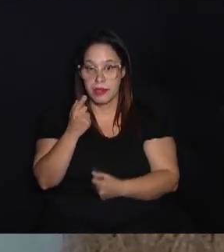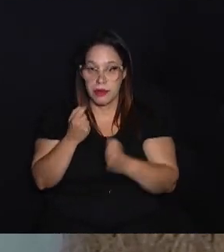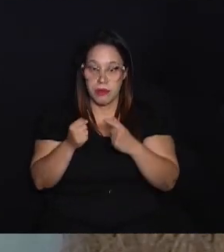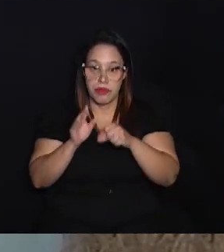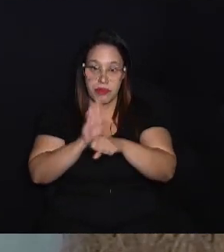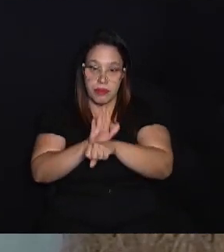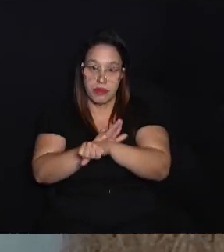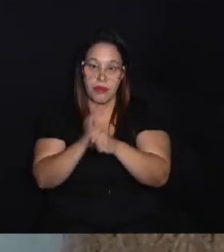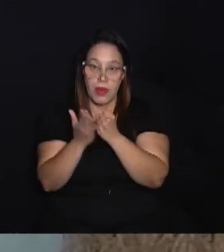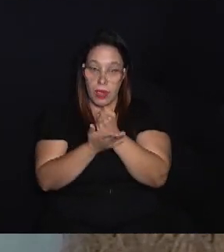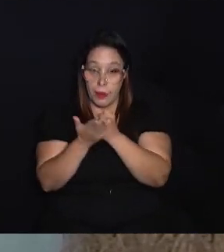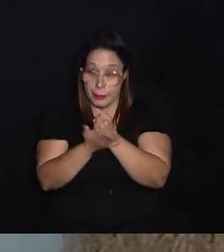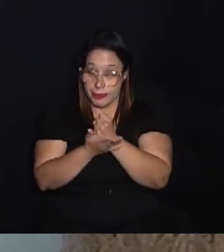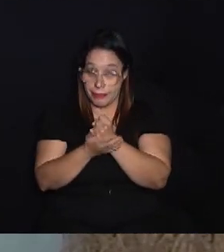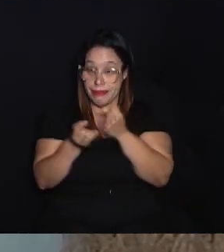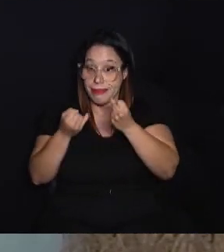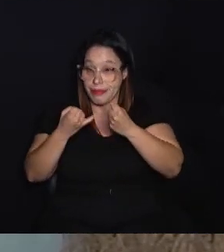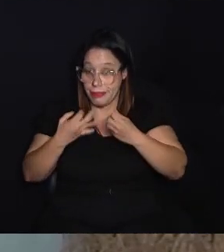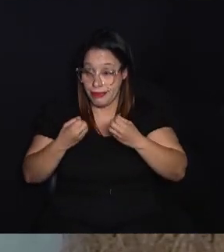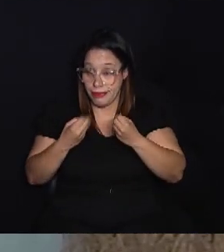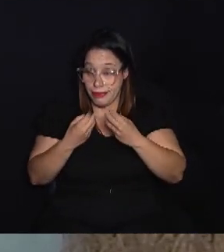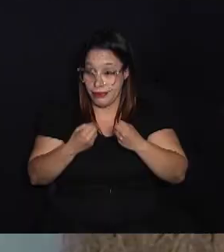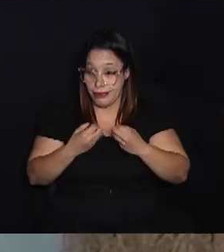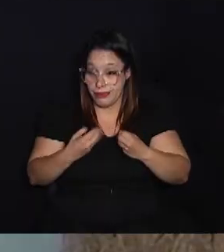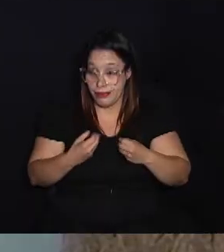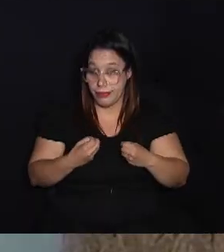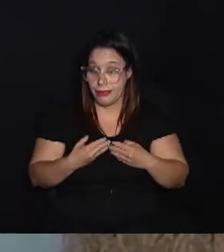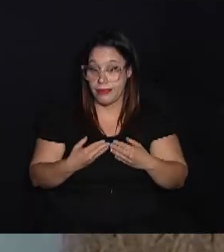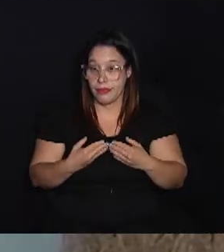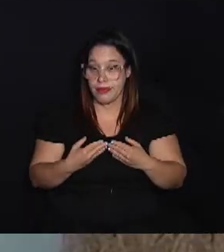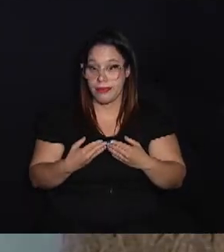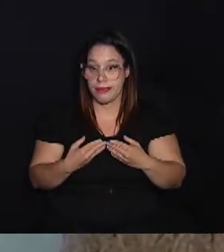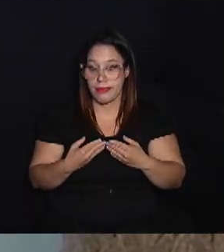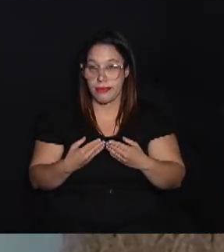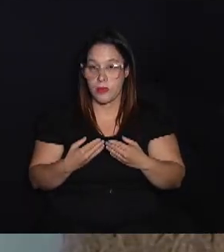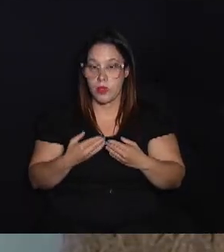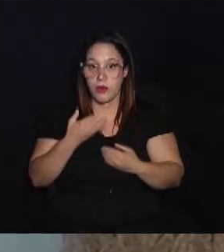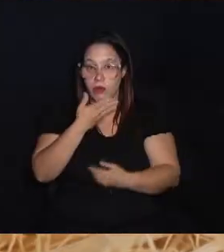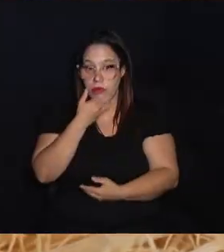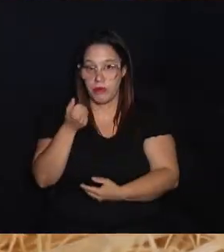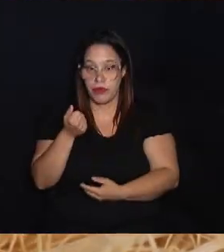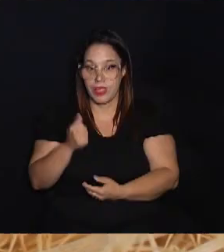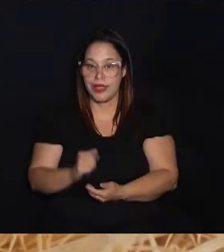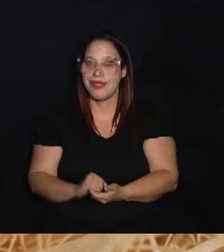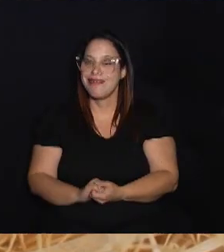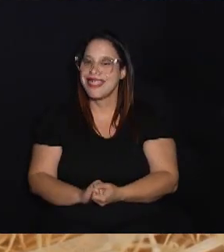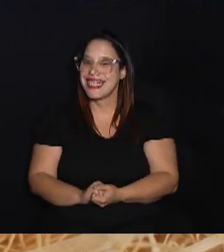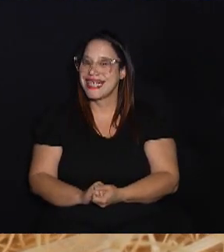básicos, quando a gente tem uma orientação inicial, faz com que a gente tenha uma qualidade melhor também.